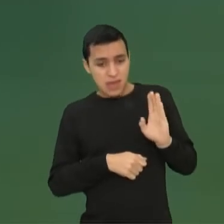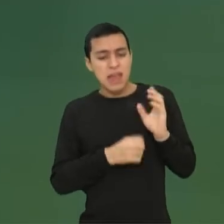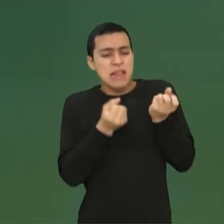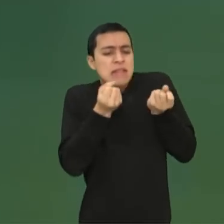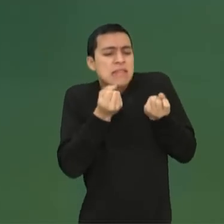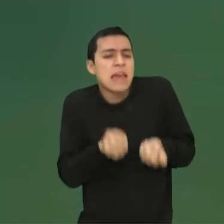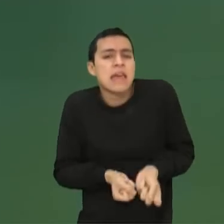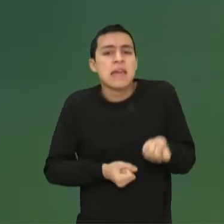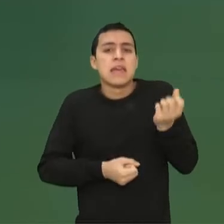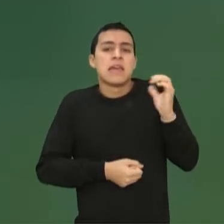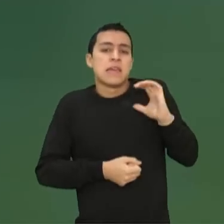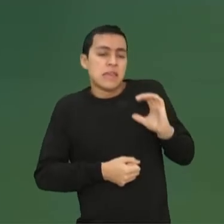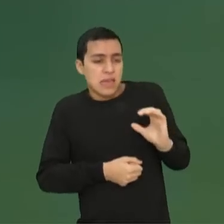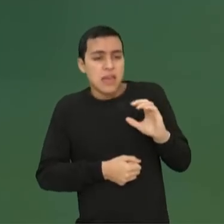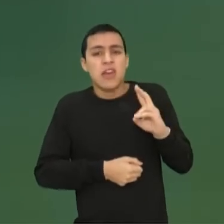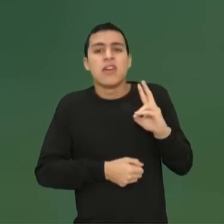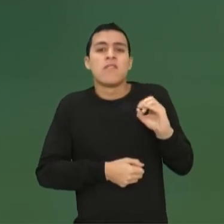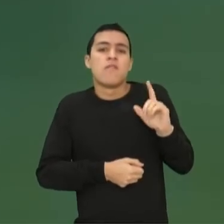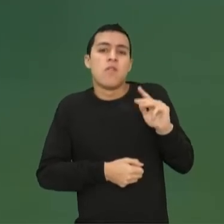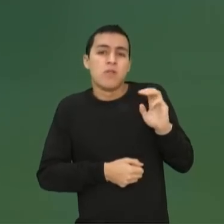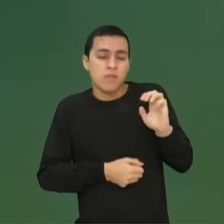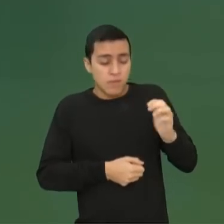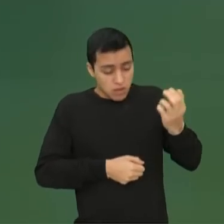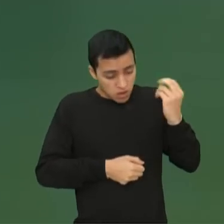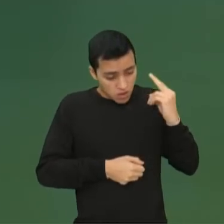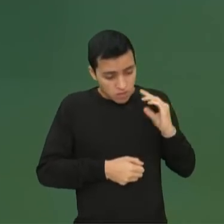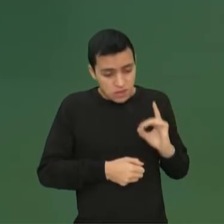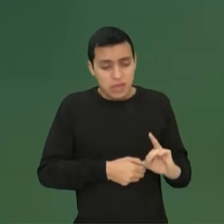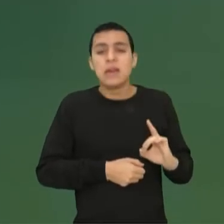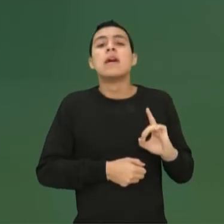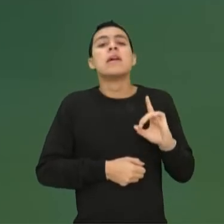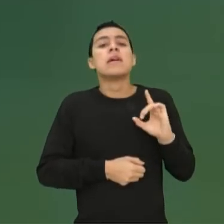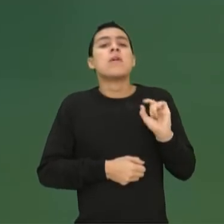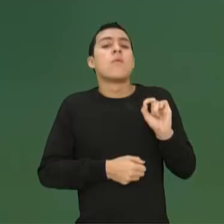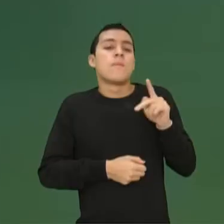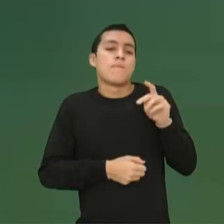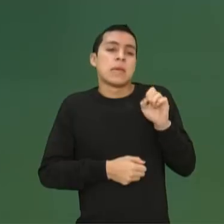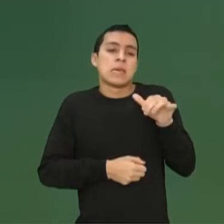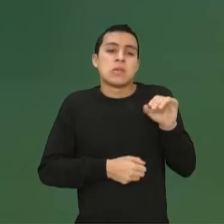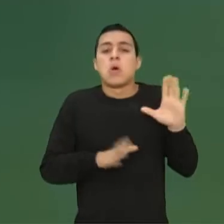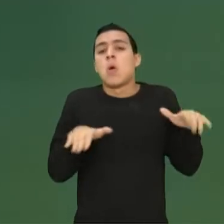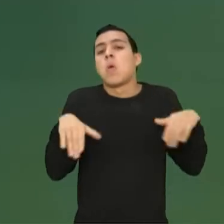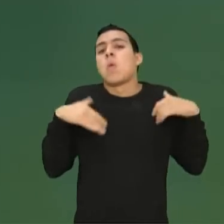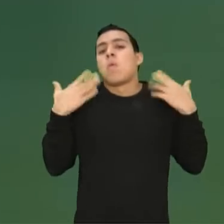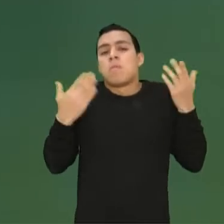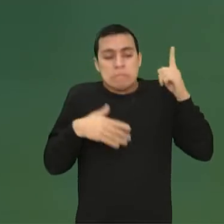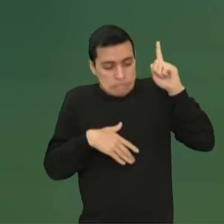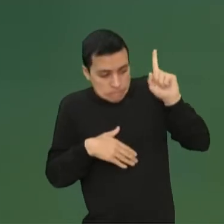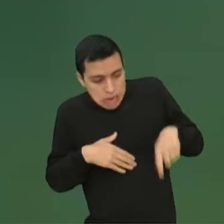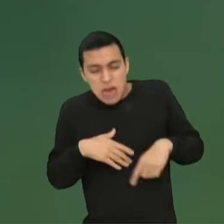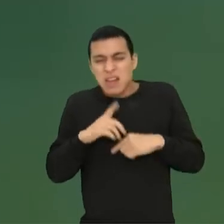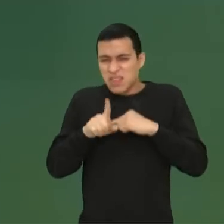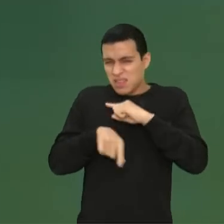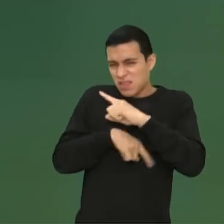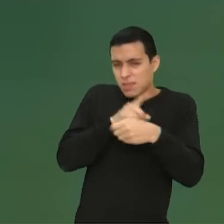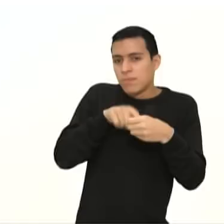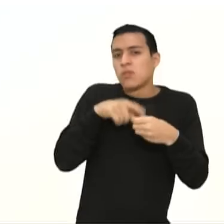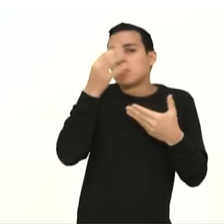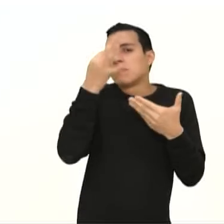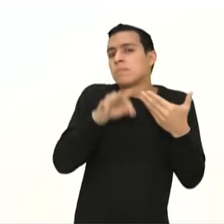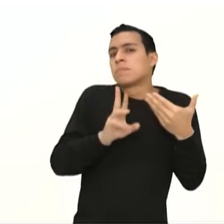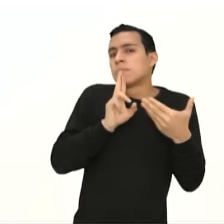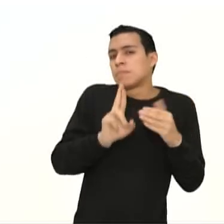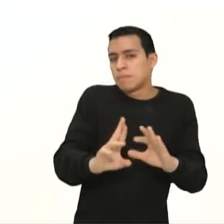densidade, letra C, volume ou letra D, peso. E daqui a pouco eu volto com a resposta correta.